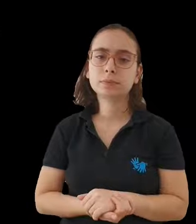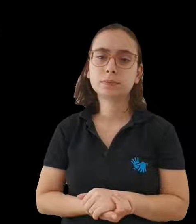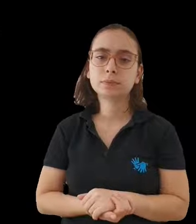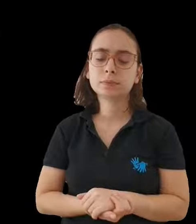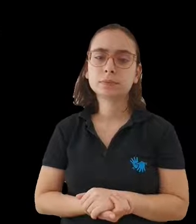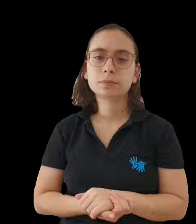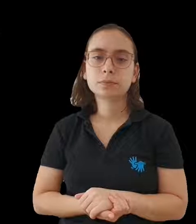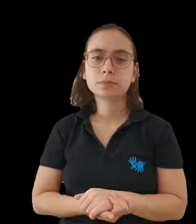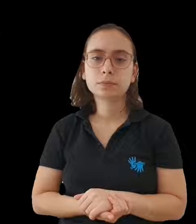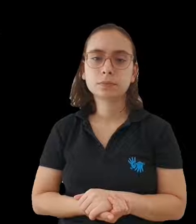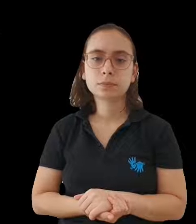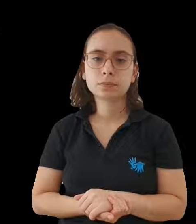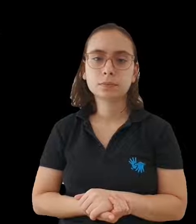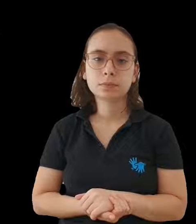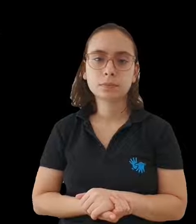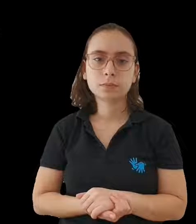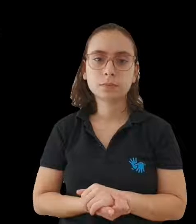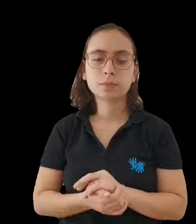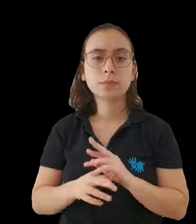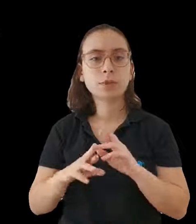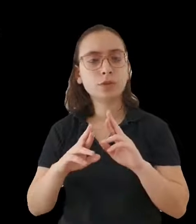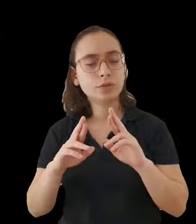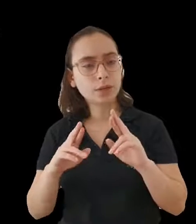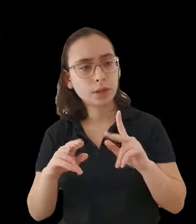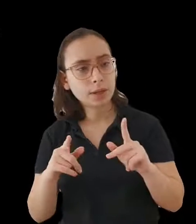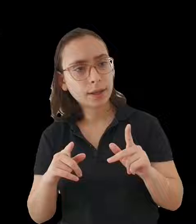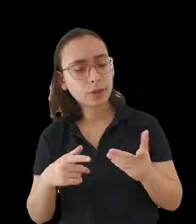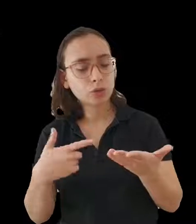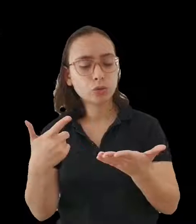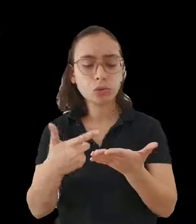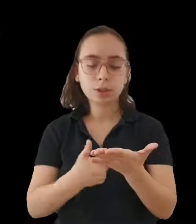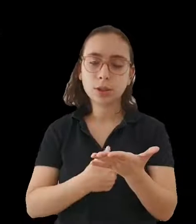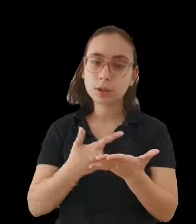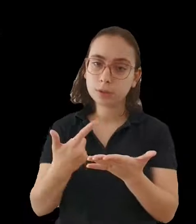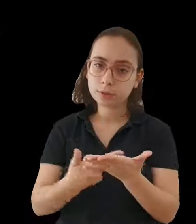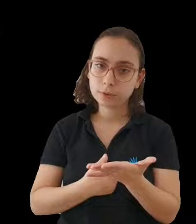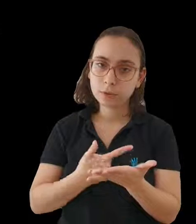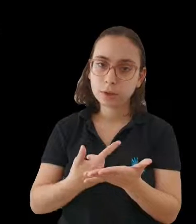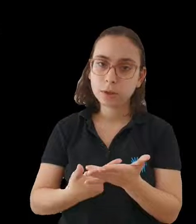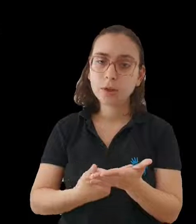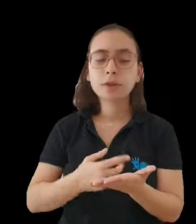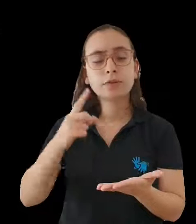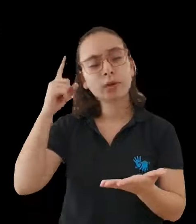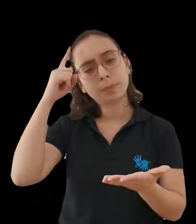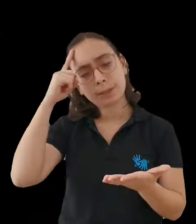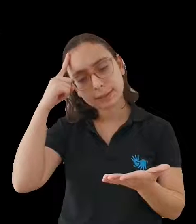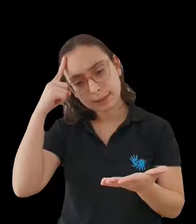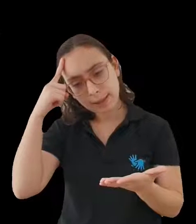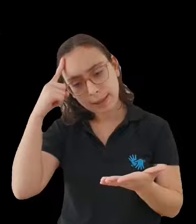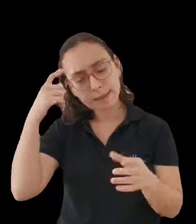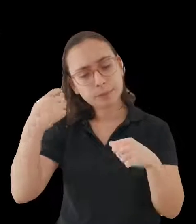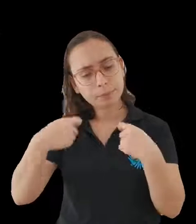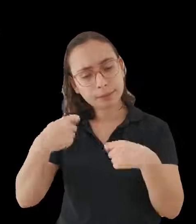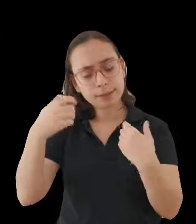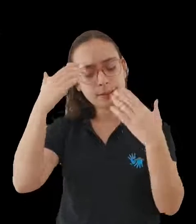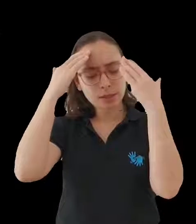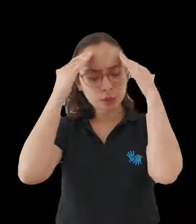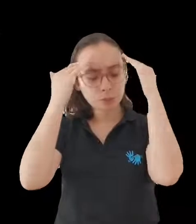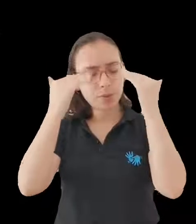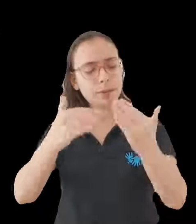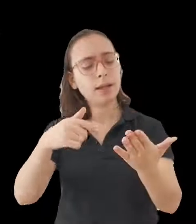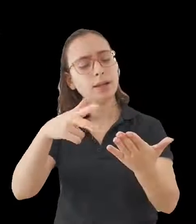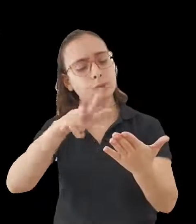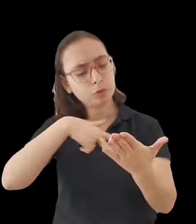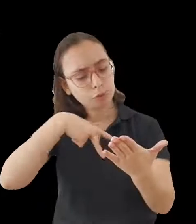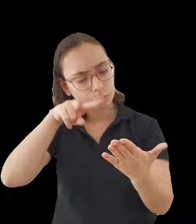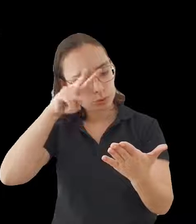história, diferente do conto autoral. O conto autoral foi pensado por alguém, deve ser respeitado, o texto está lá e tem